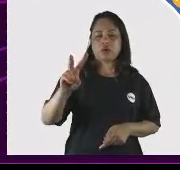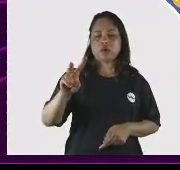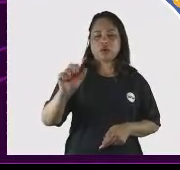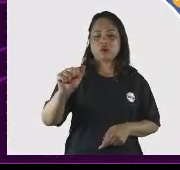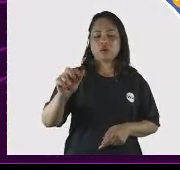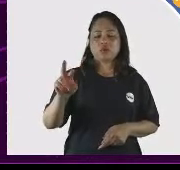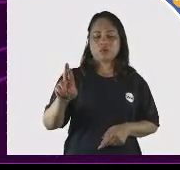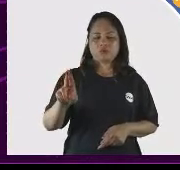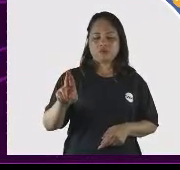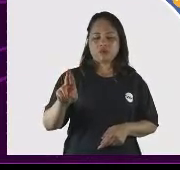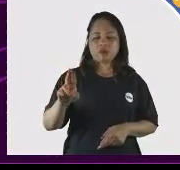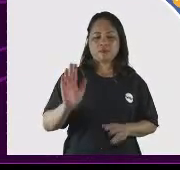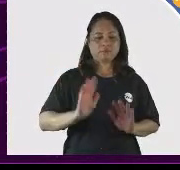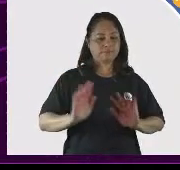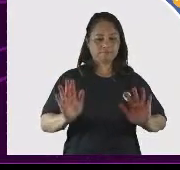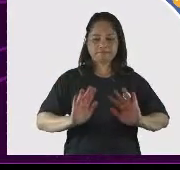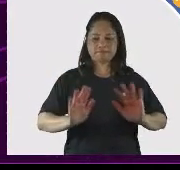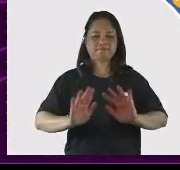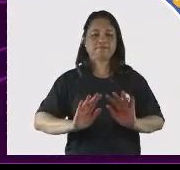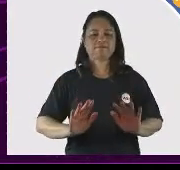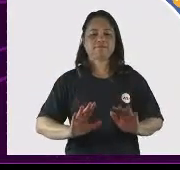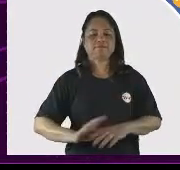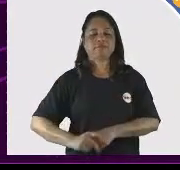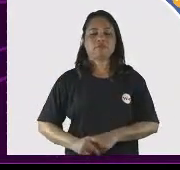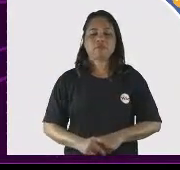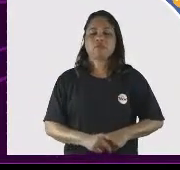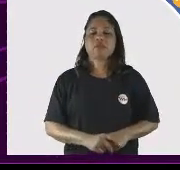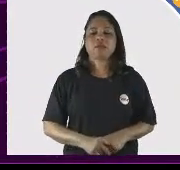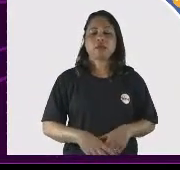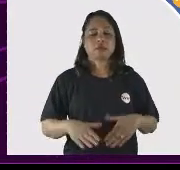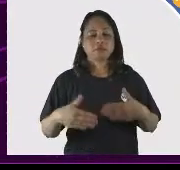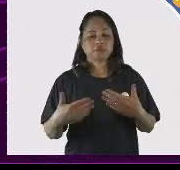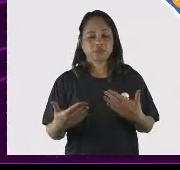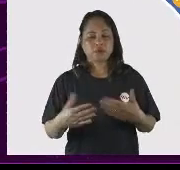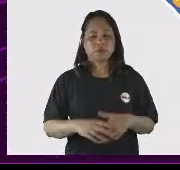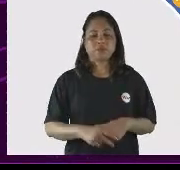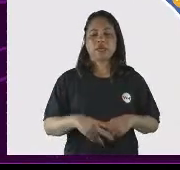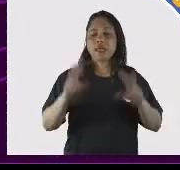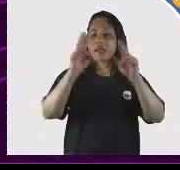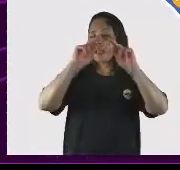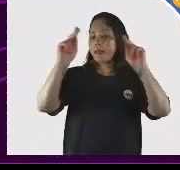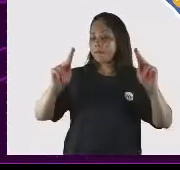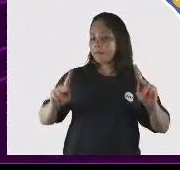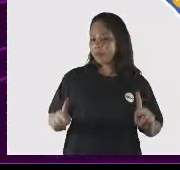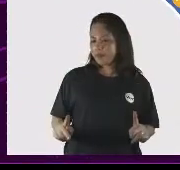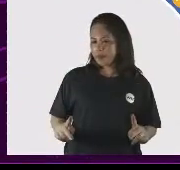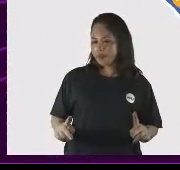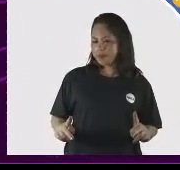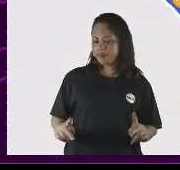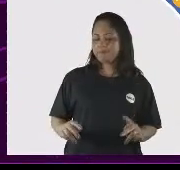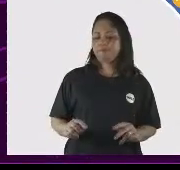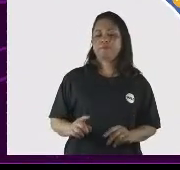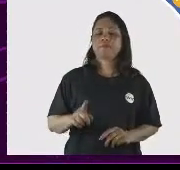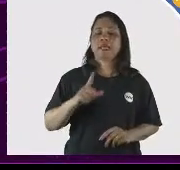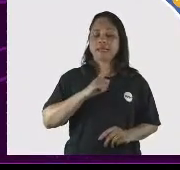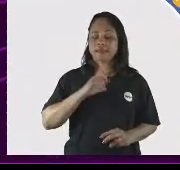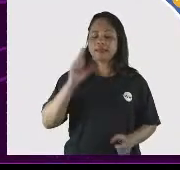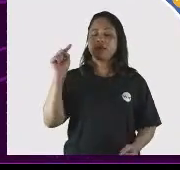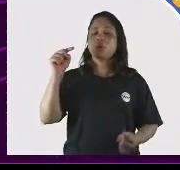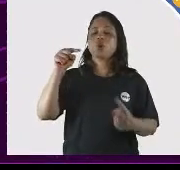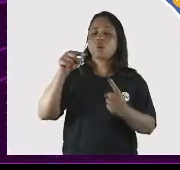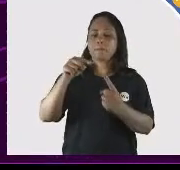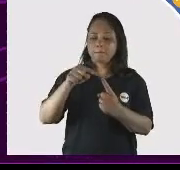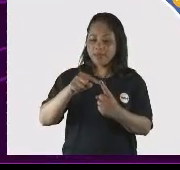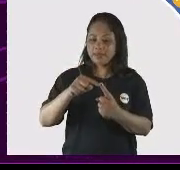o Alex também é esse daí embora e seja ele tem um objetivo de